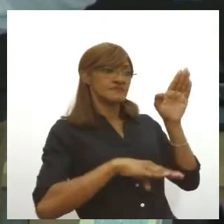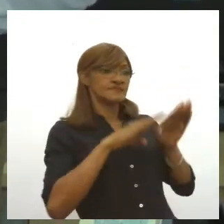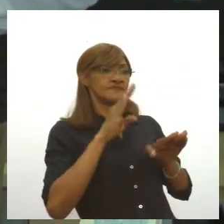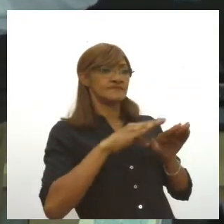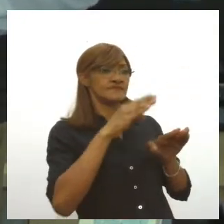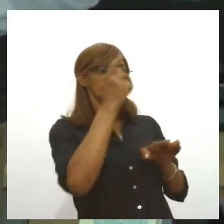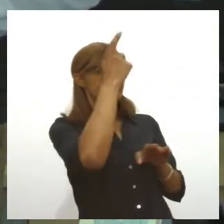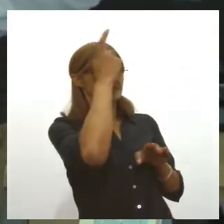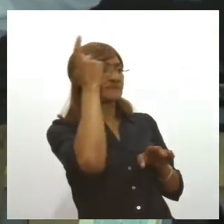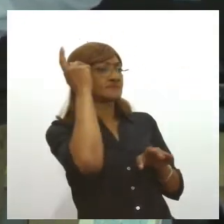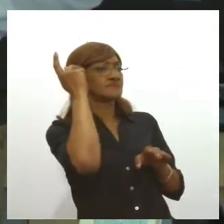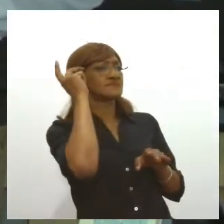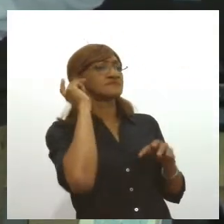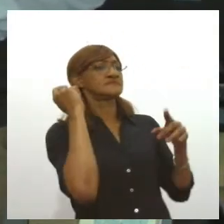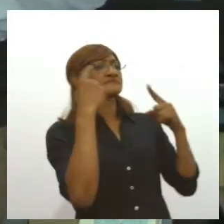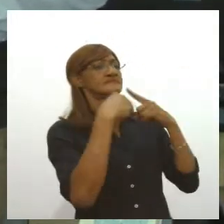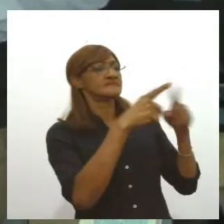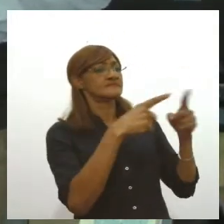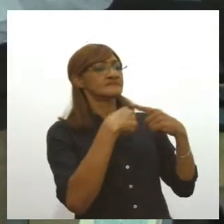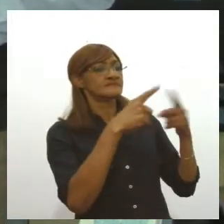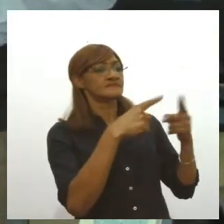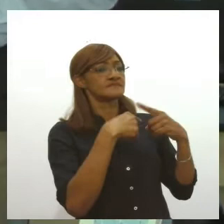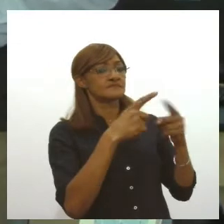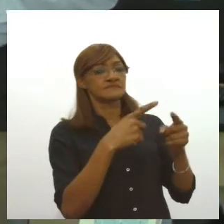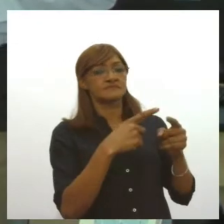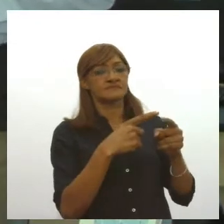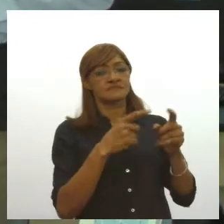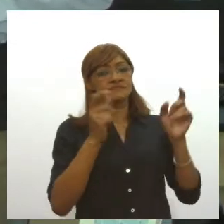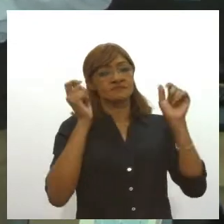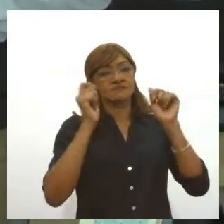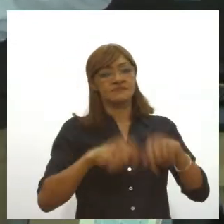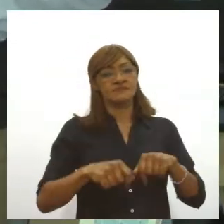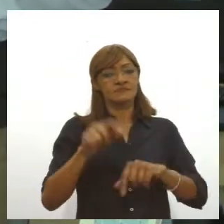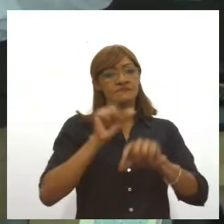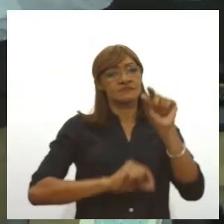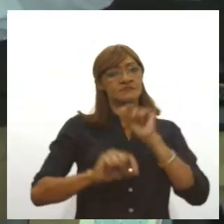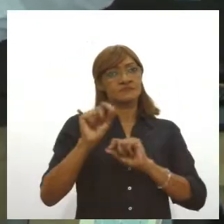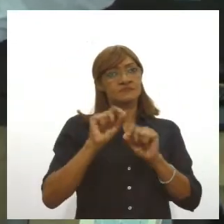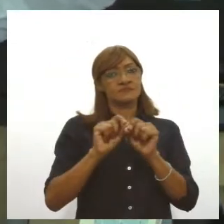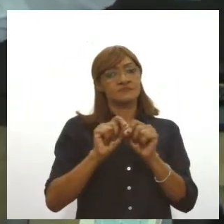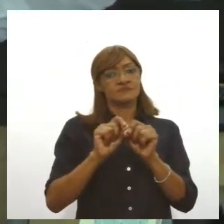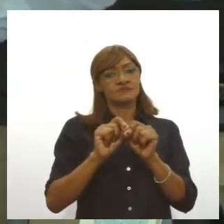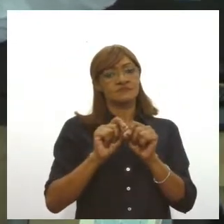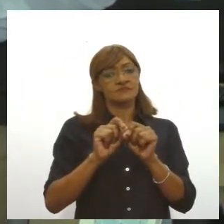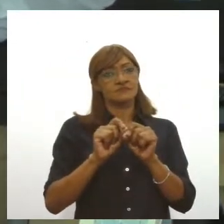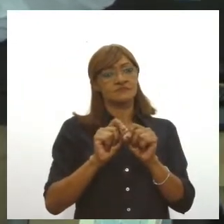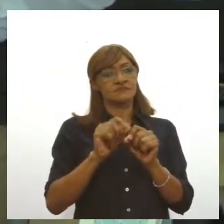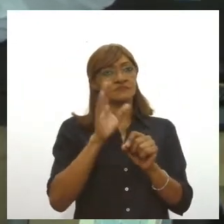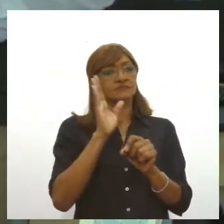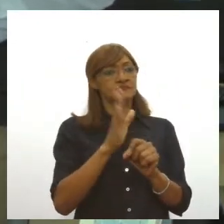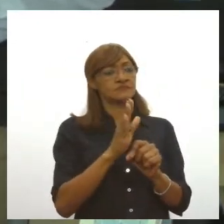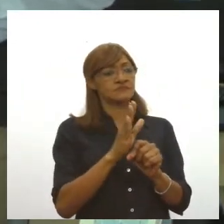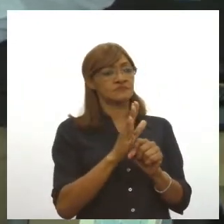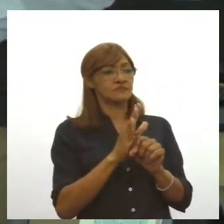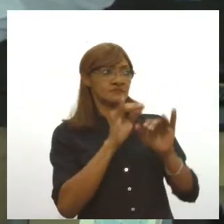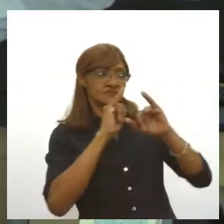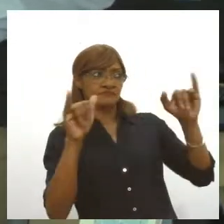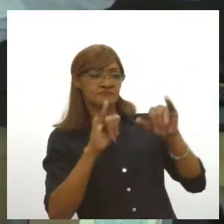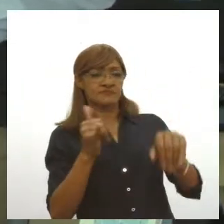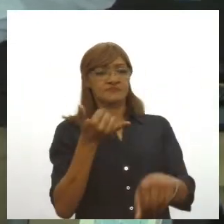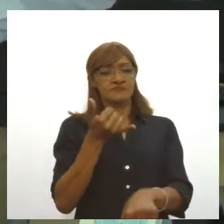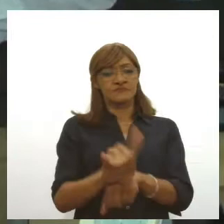com muita frequência. Isso pode ser configurado no Código de Defesa do Consumidor como propaganda enganosa.